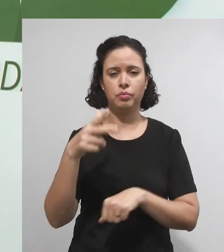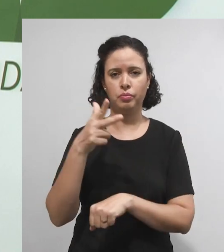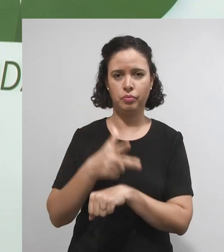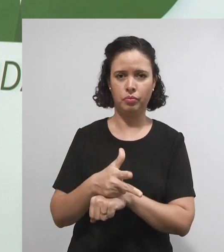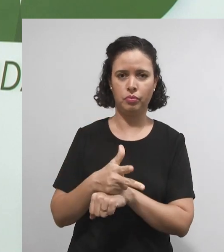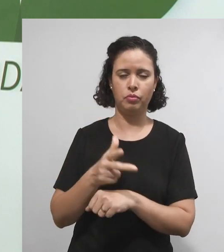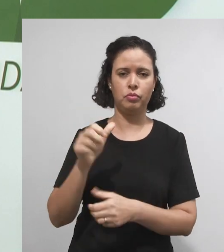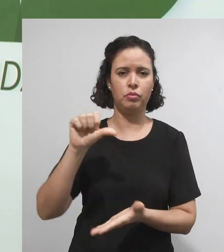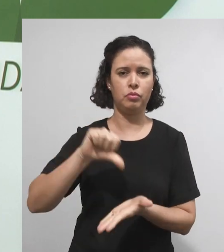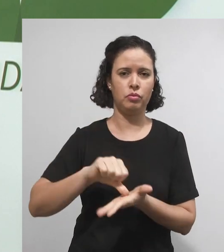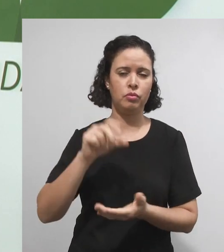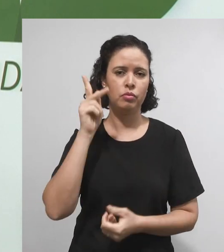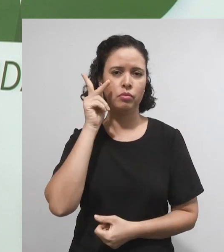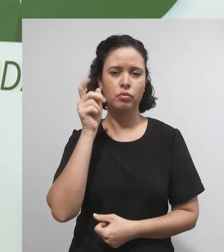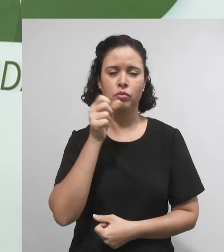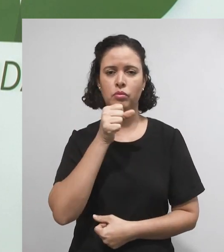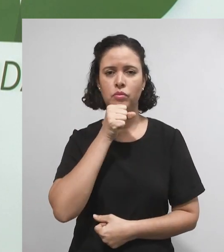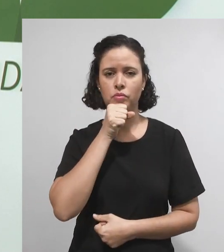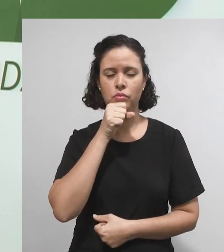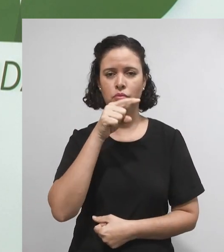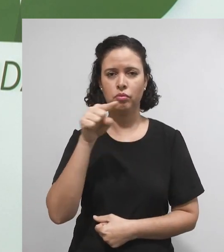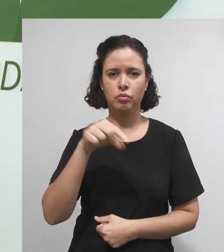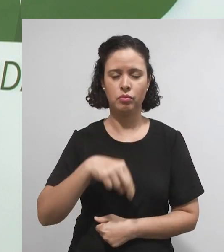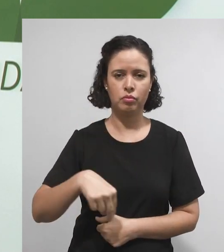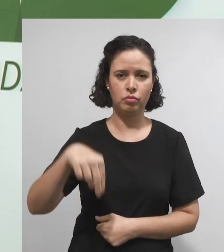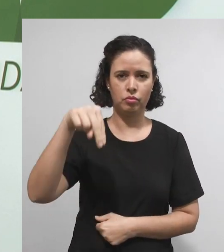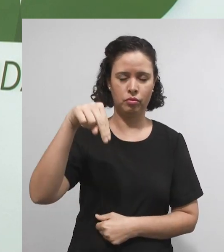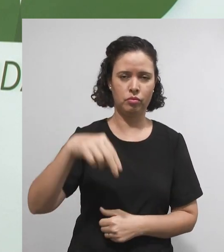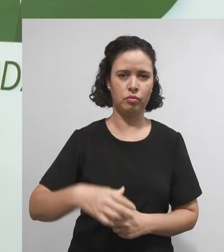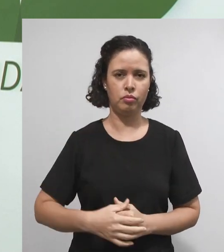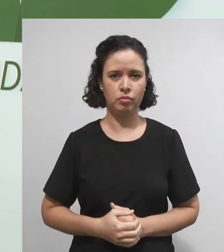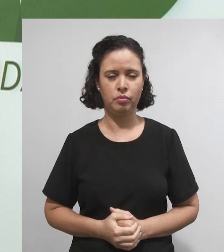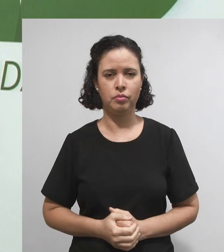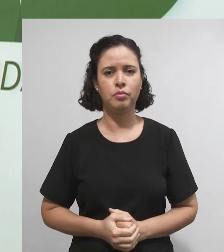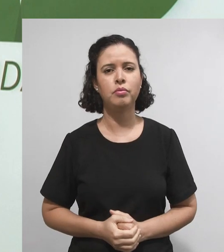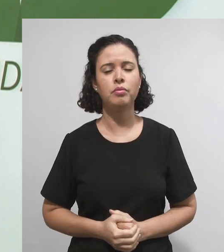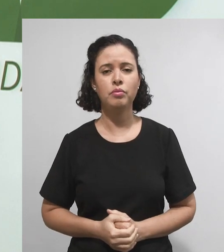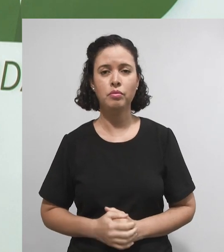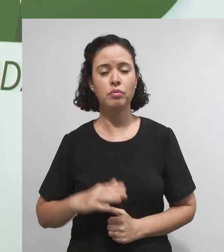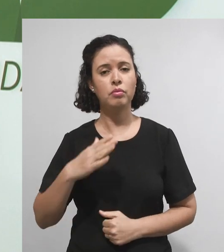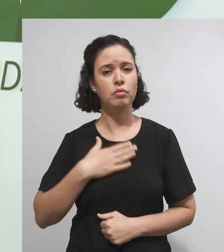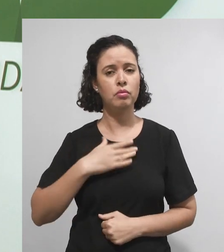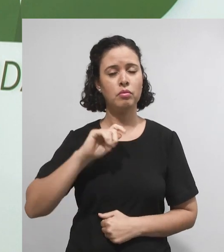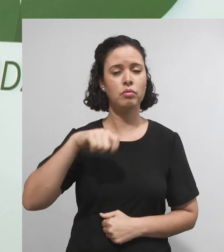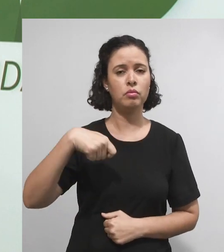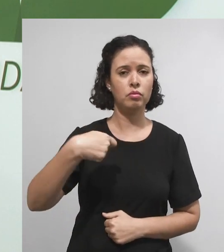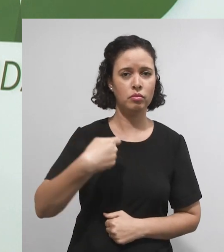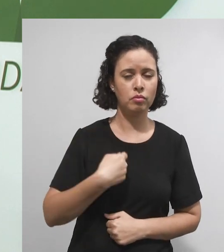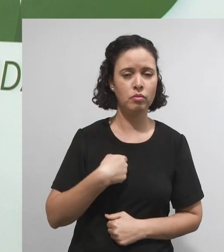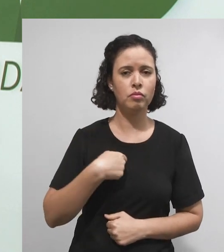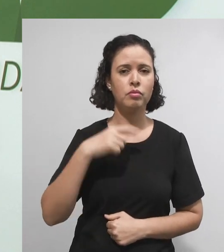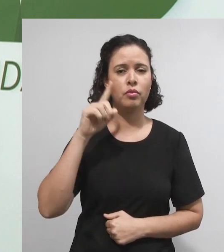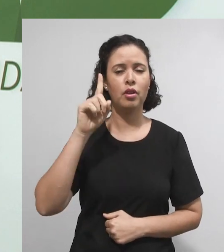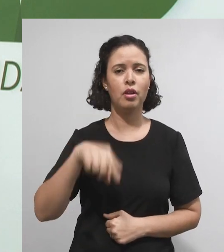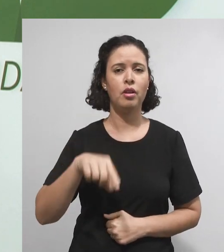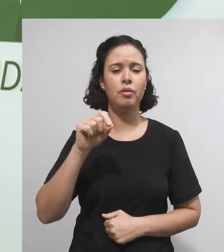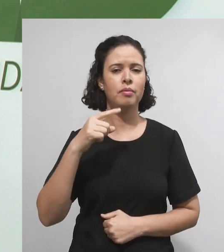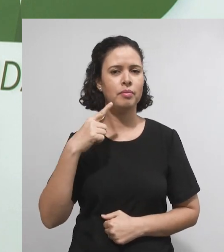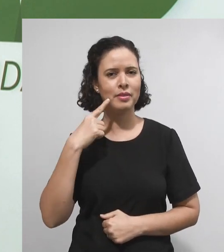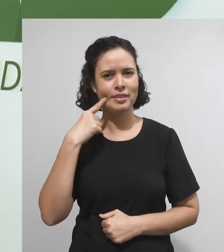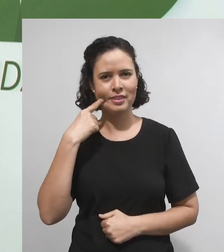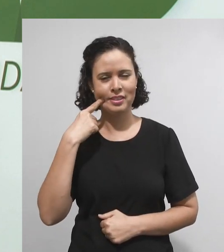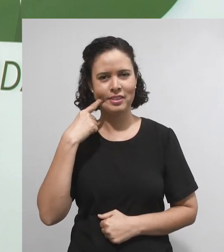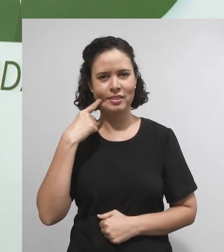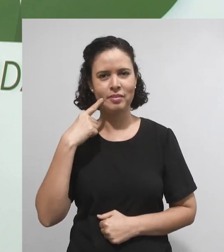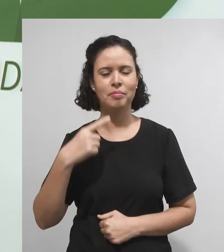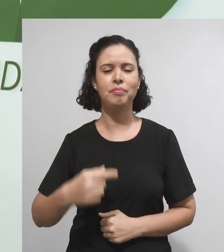estúdios do Campus Porto Velho, Zona Norte. Para fins, né, da minha nomenclatura na comunidade surda, o meu